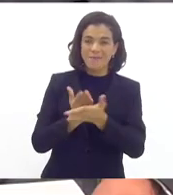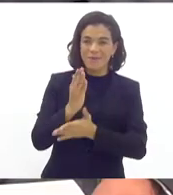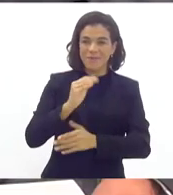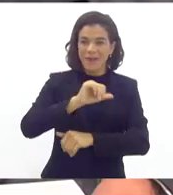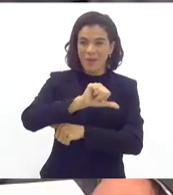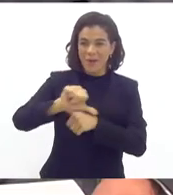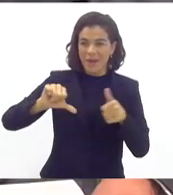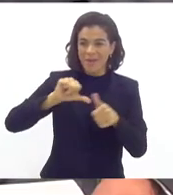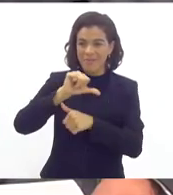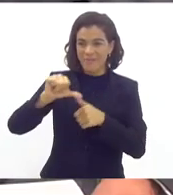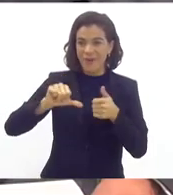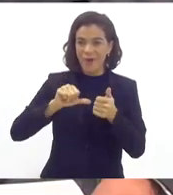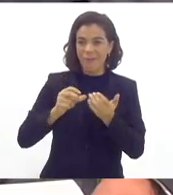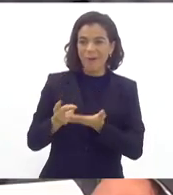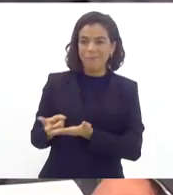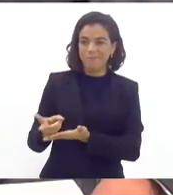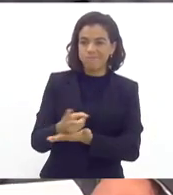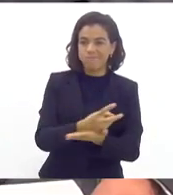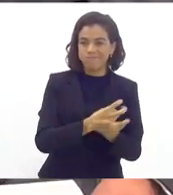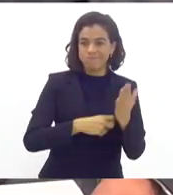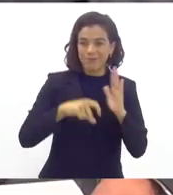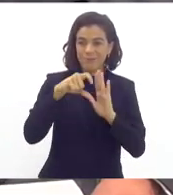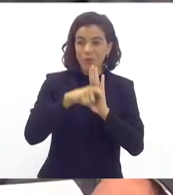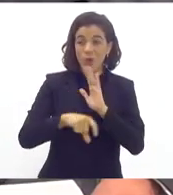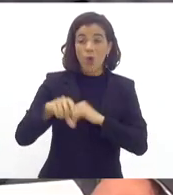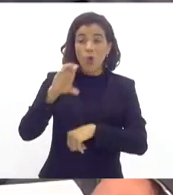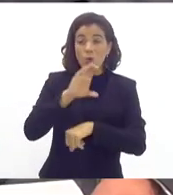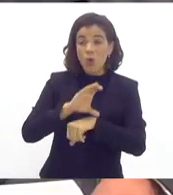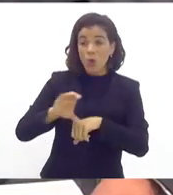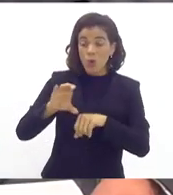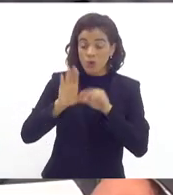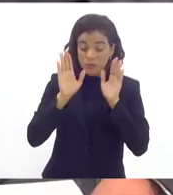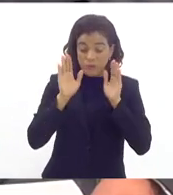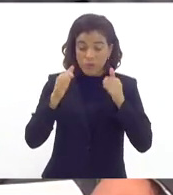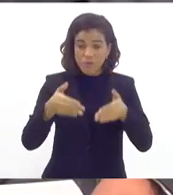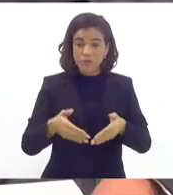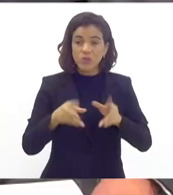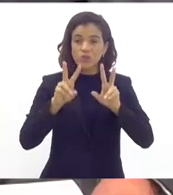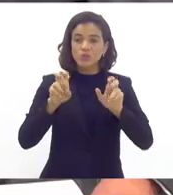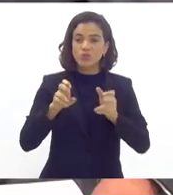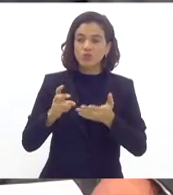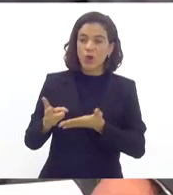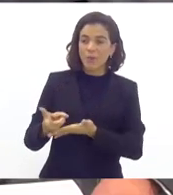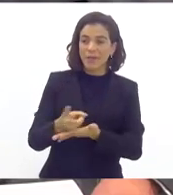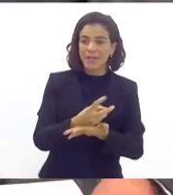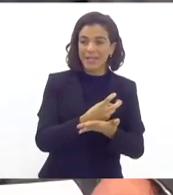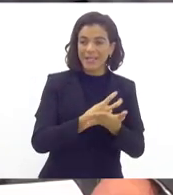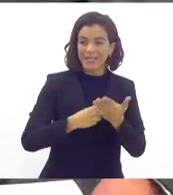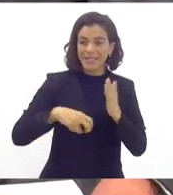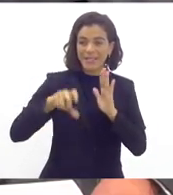de legislativa aqui, um curso específico sobre tributação